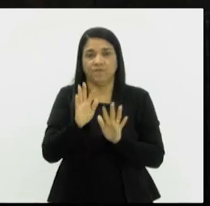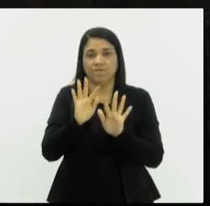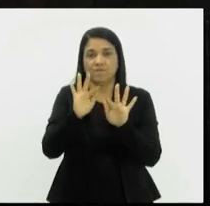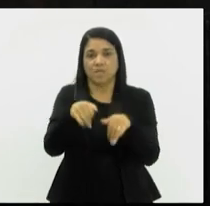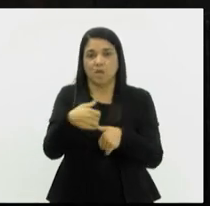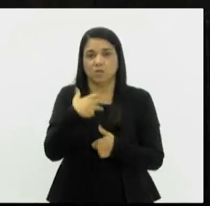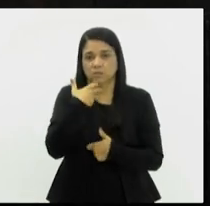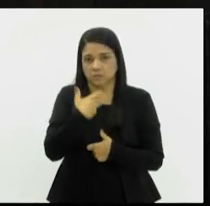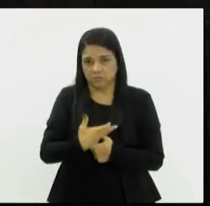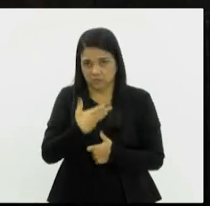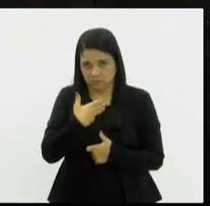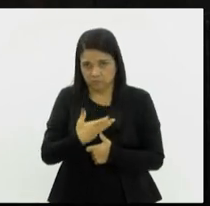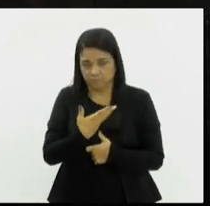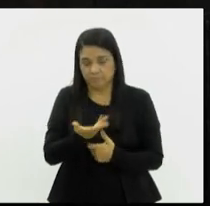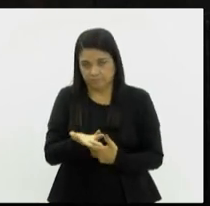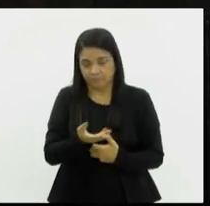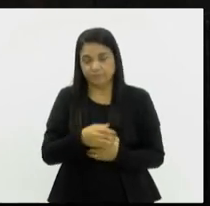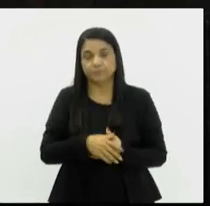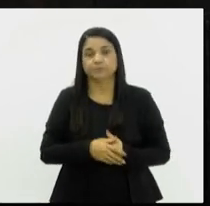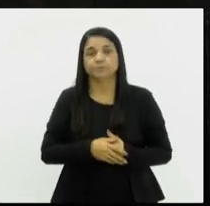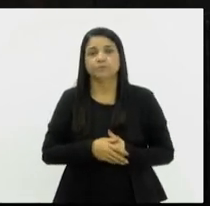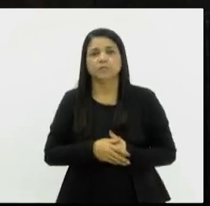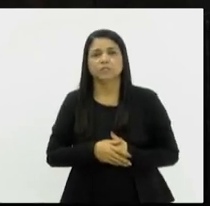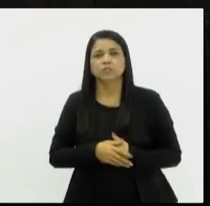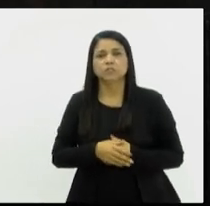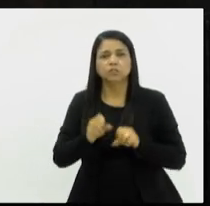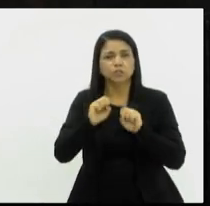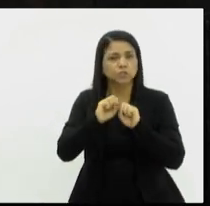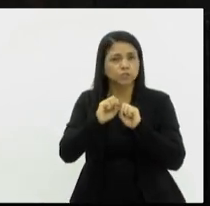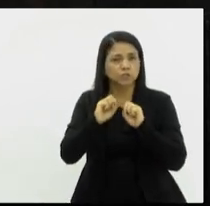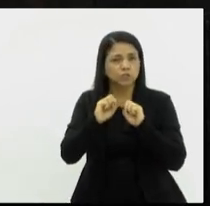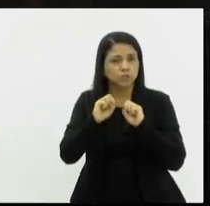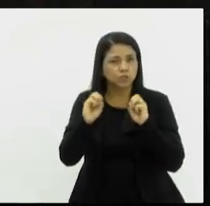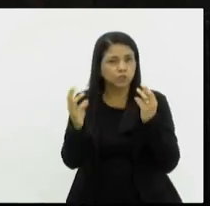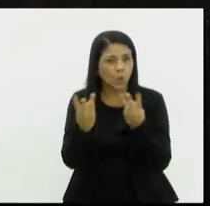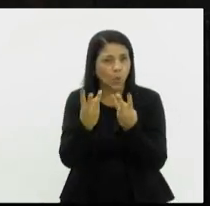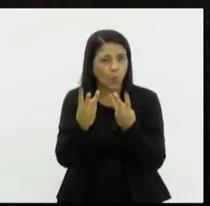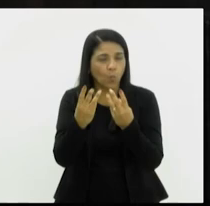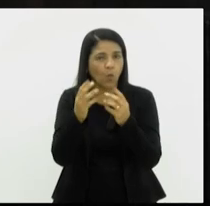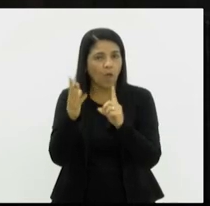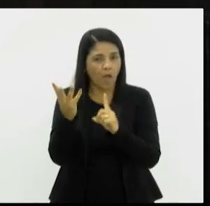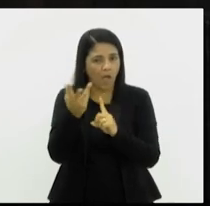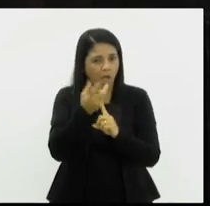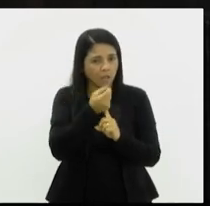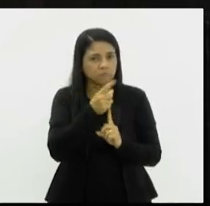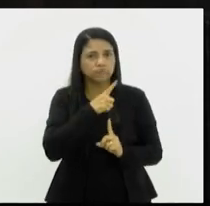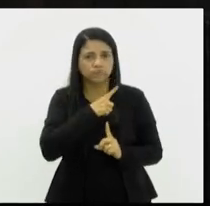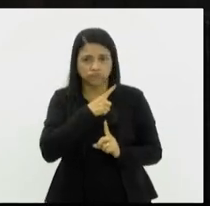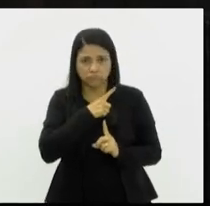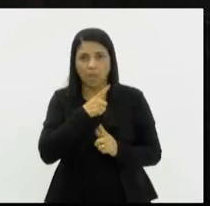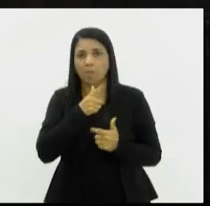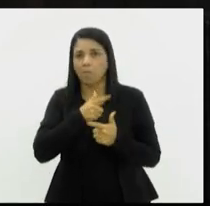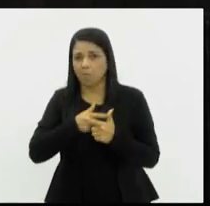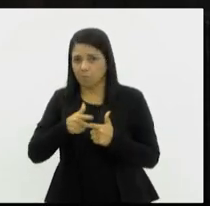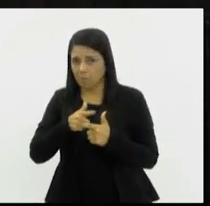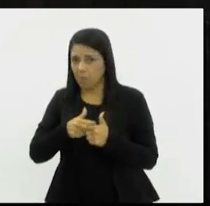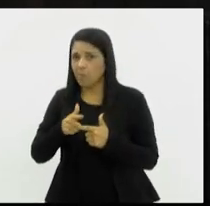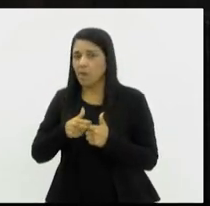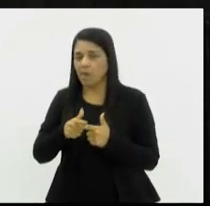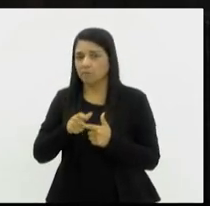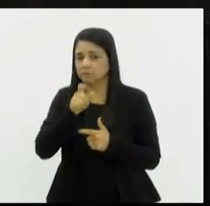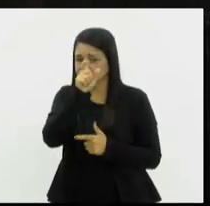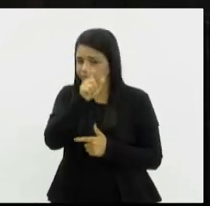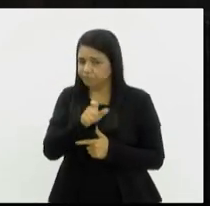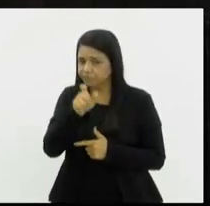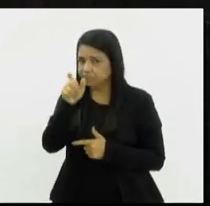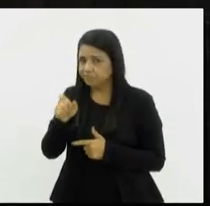Agora, todo show artístico sempre vai ter grandes polêmicas sobre as performances desses artistas.